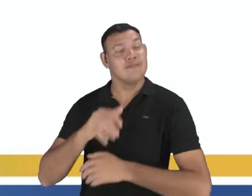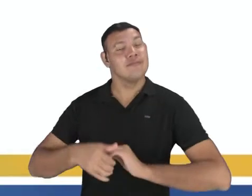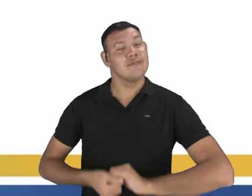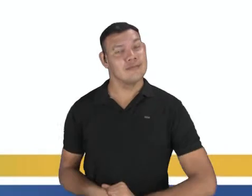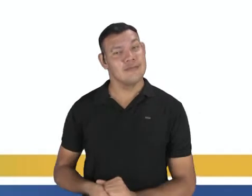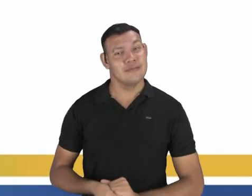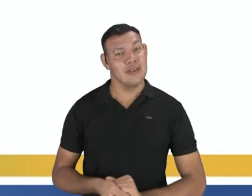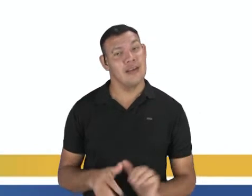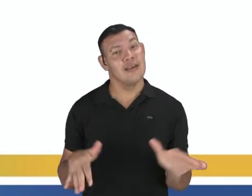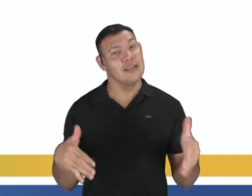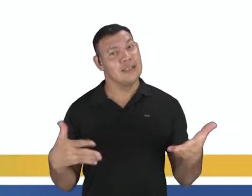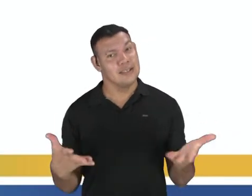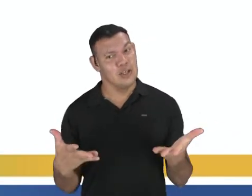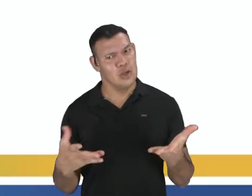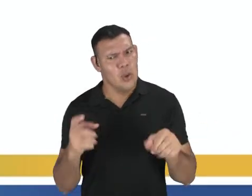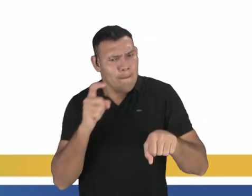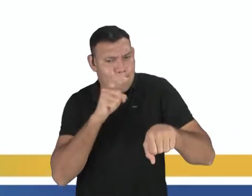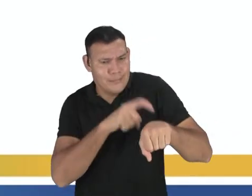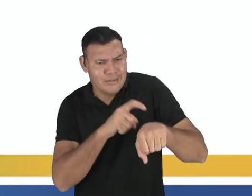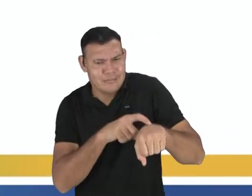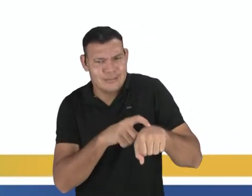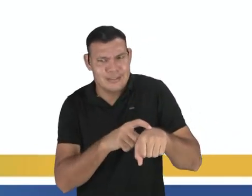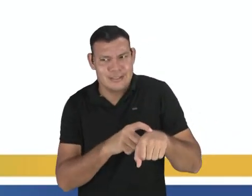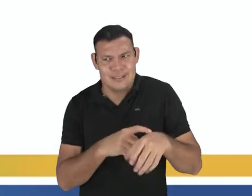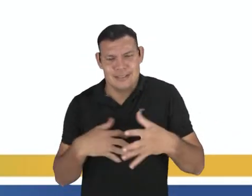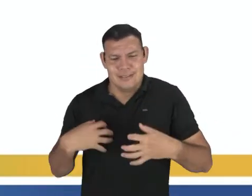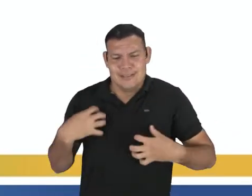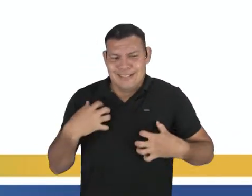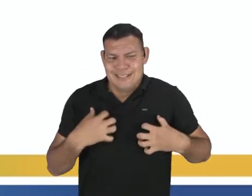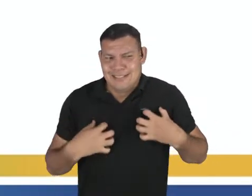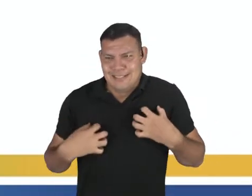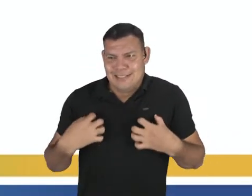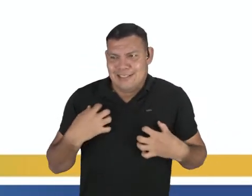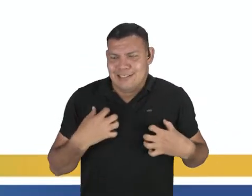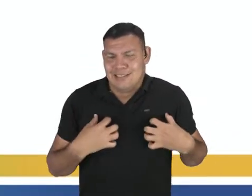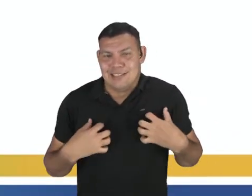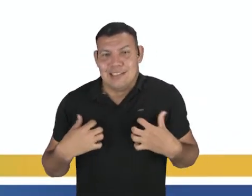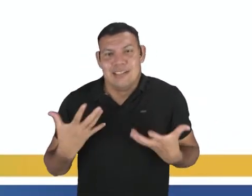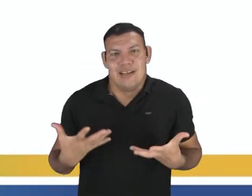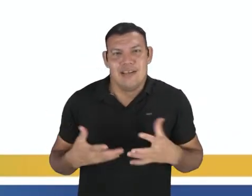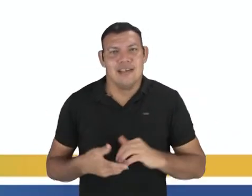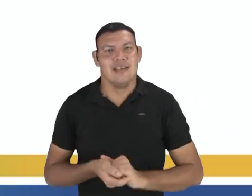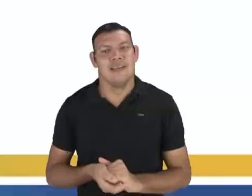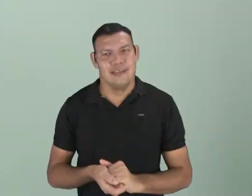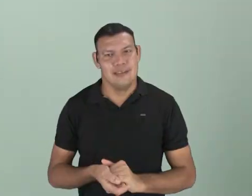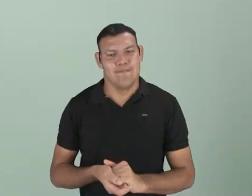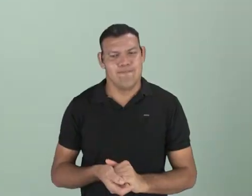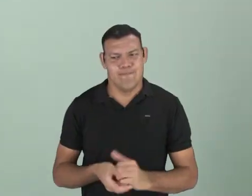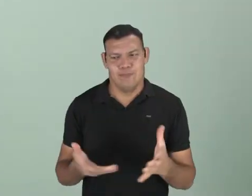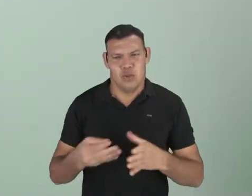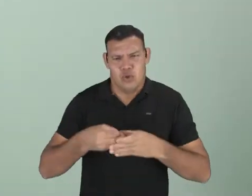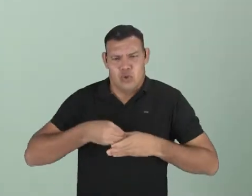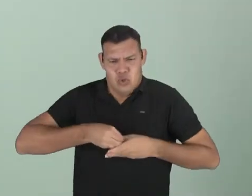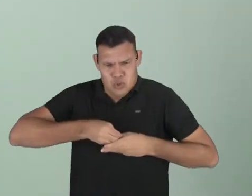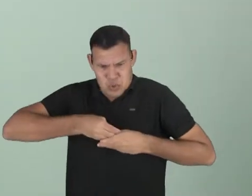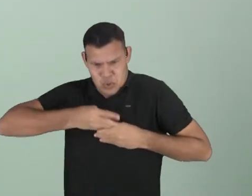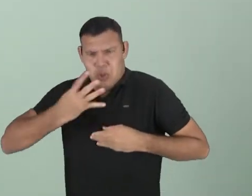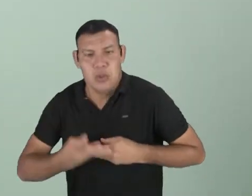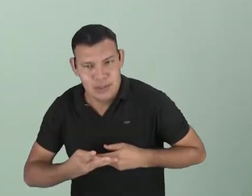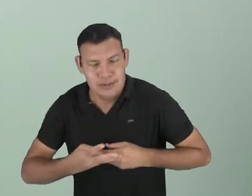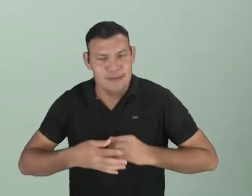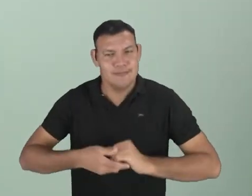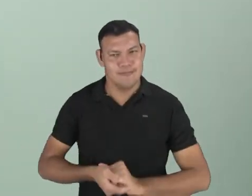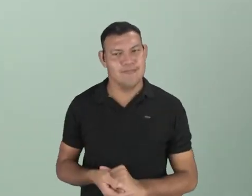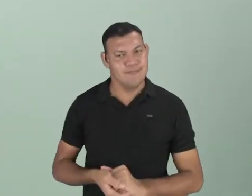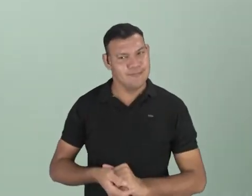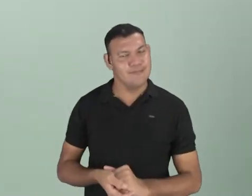Ou seja, é um momento de tensão que vai exigir uma decisão, um